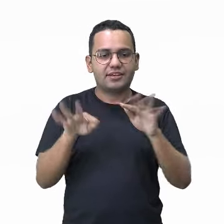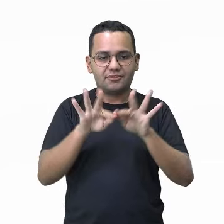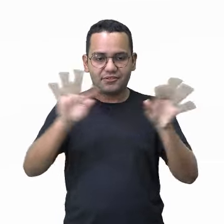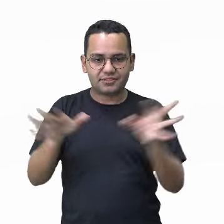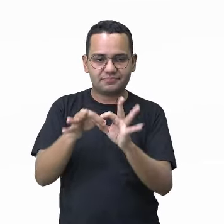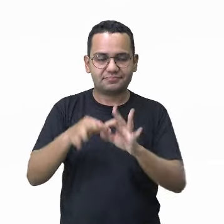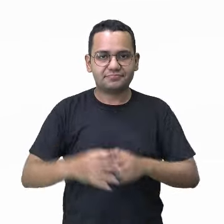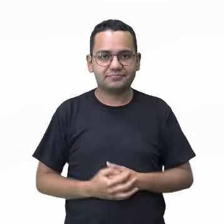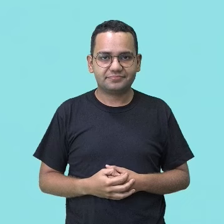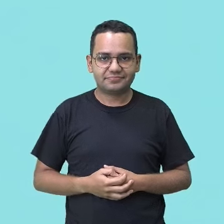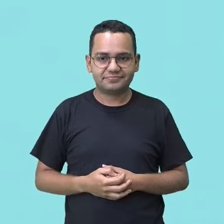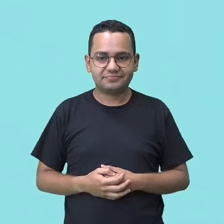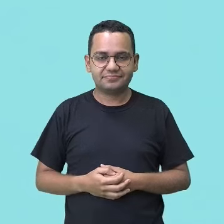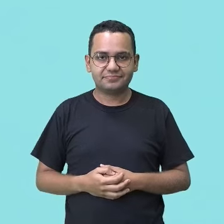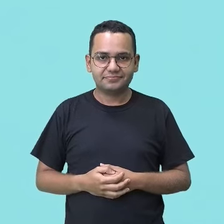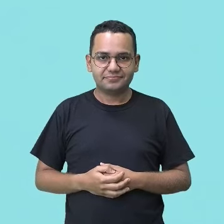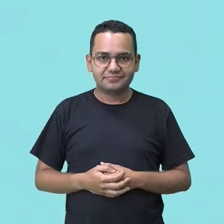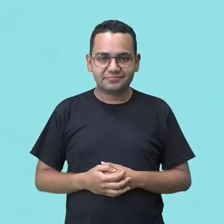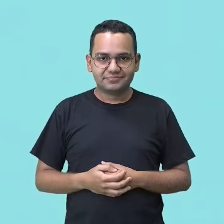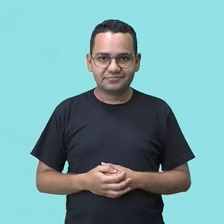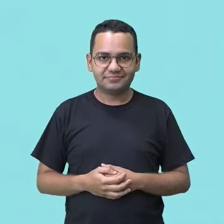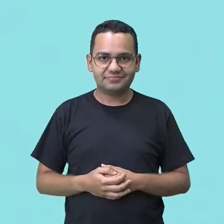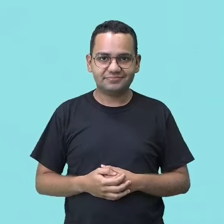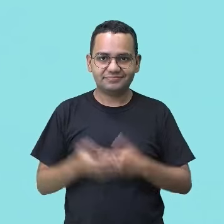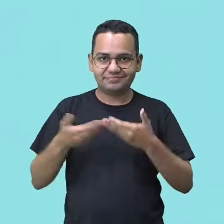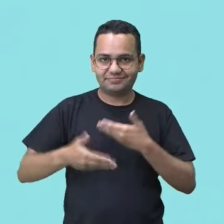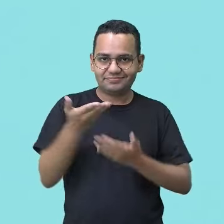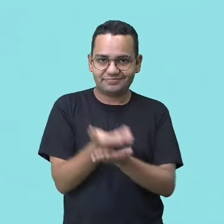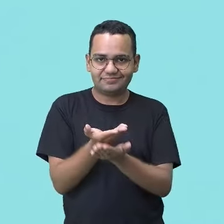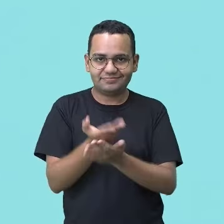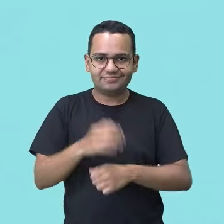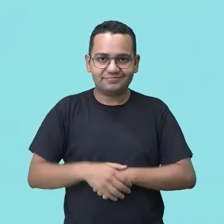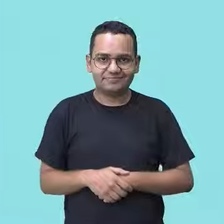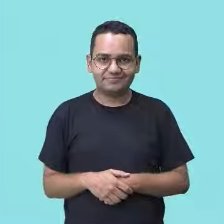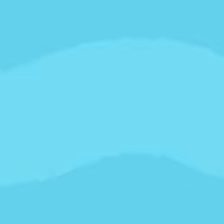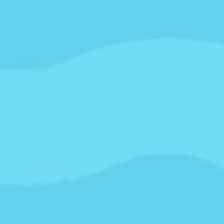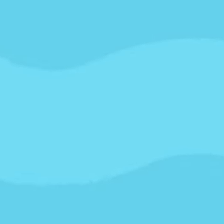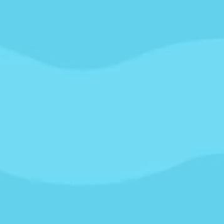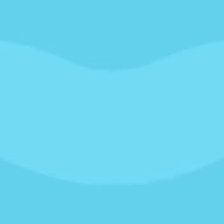e subordinação então gente vamos à nossa